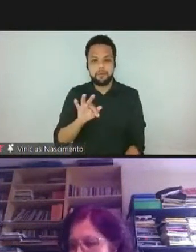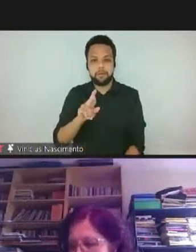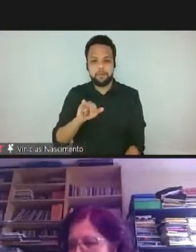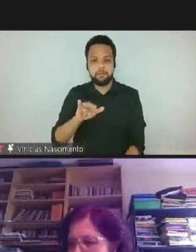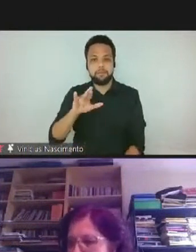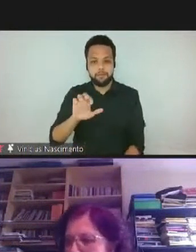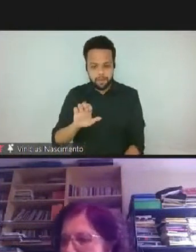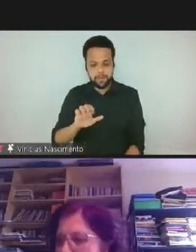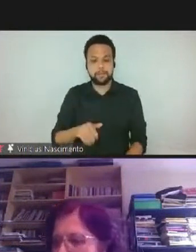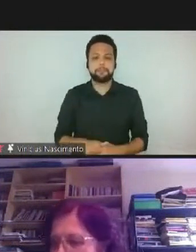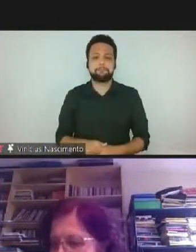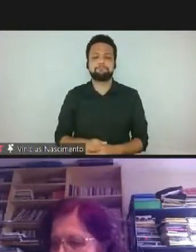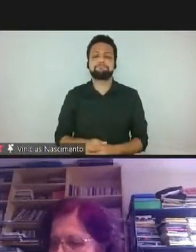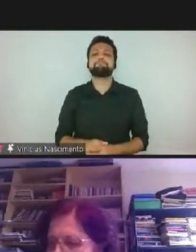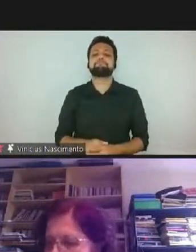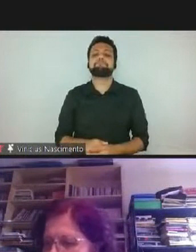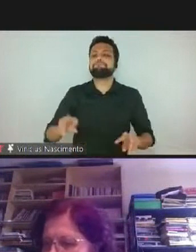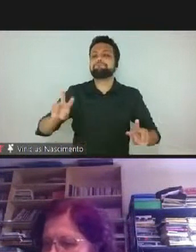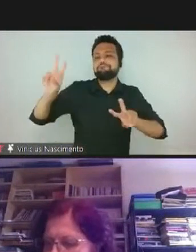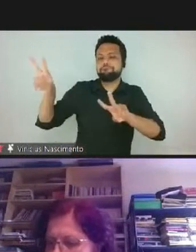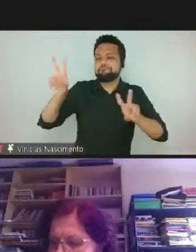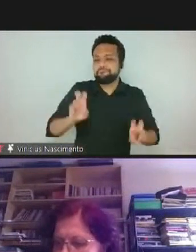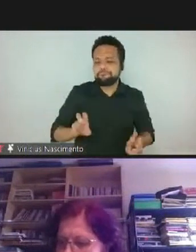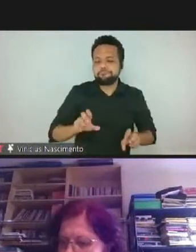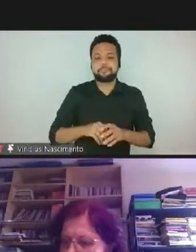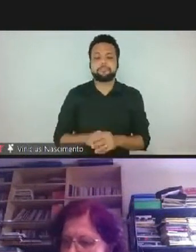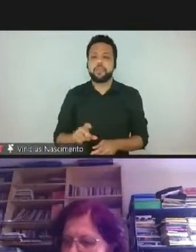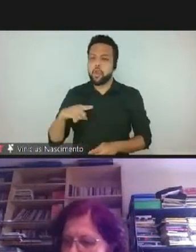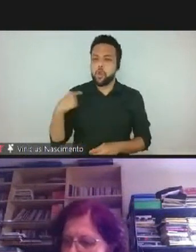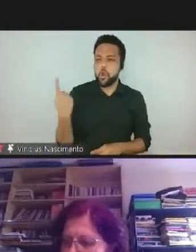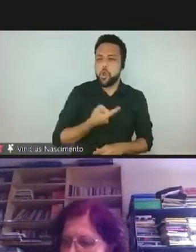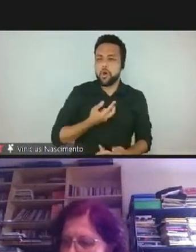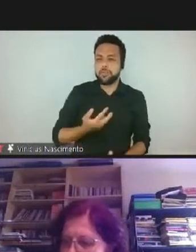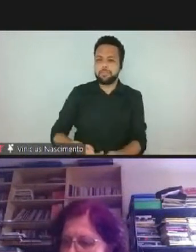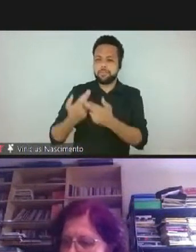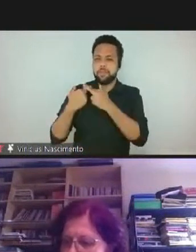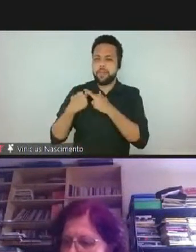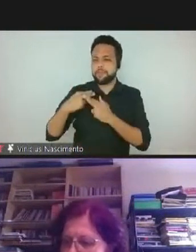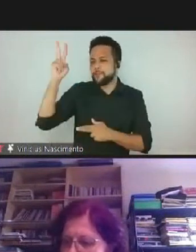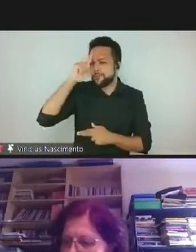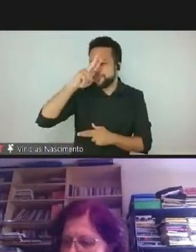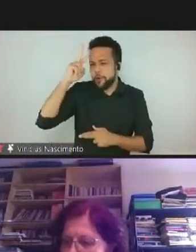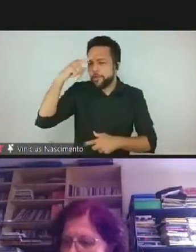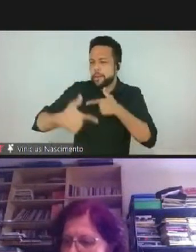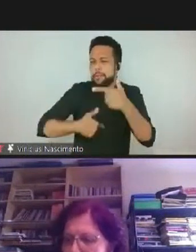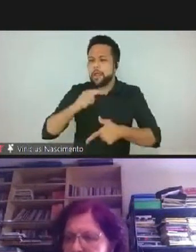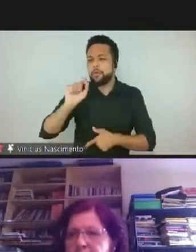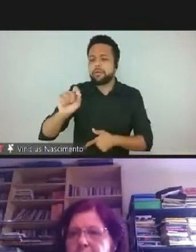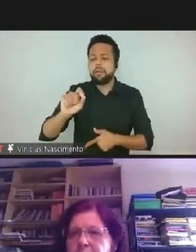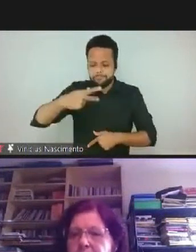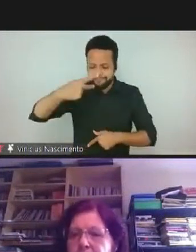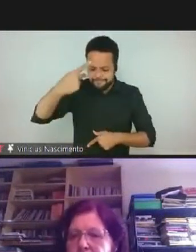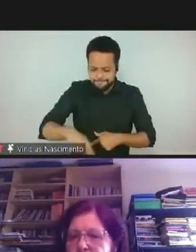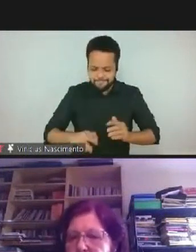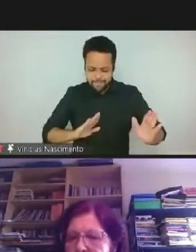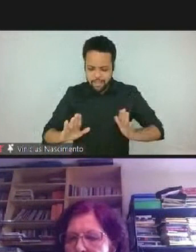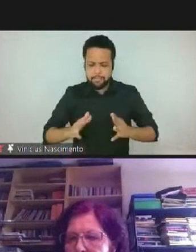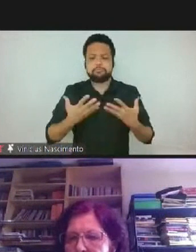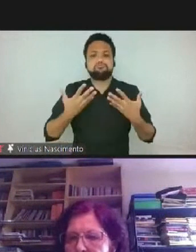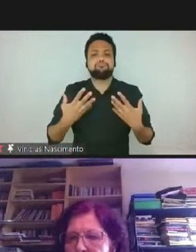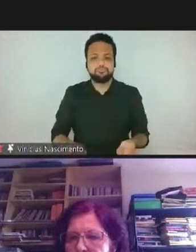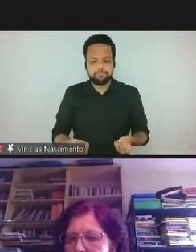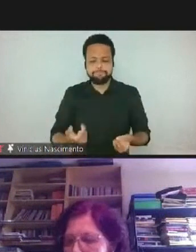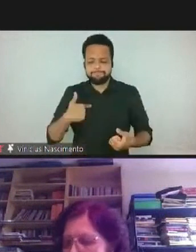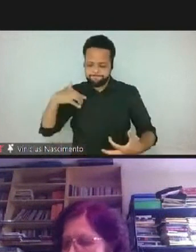como tarefa histórica é assumir o seu tempo, integrar-se, inserir-se no seu tempo. Para